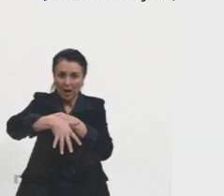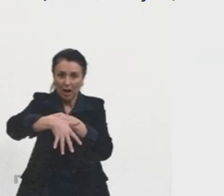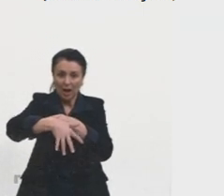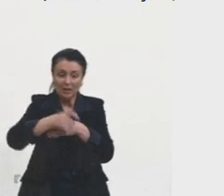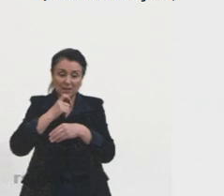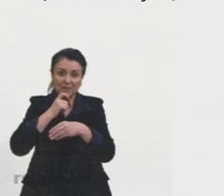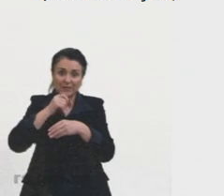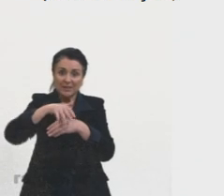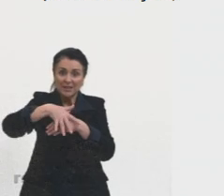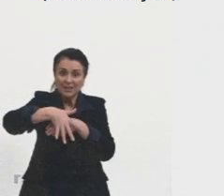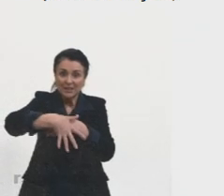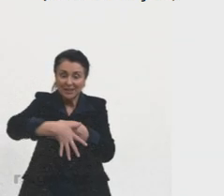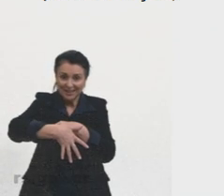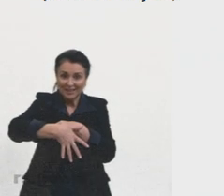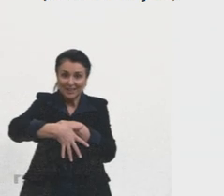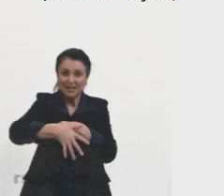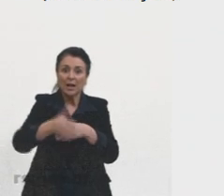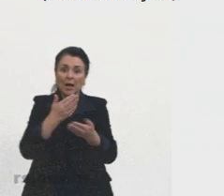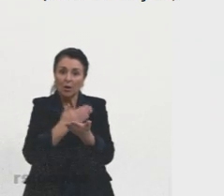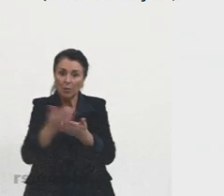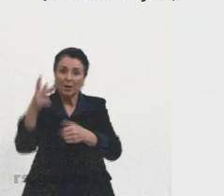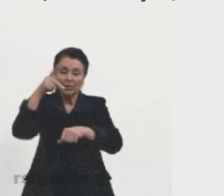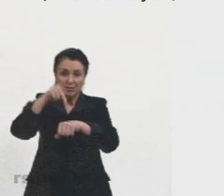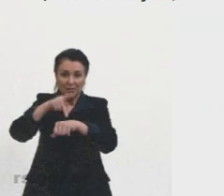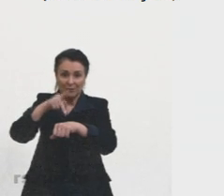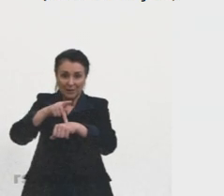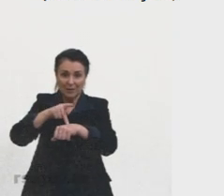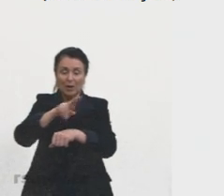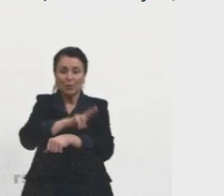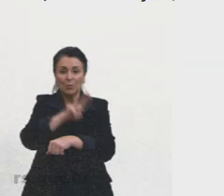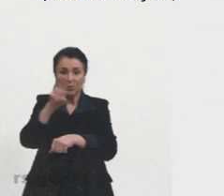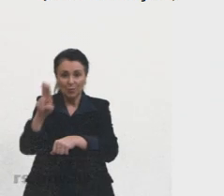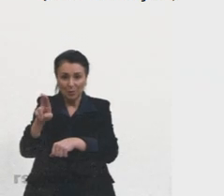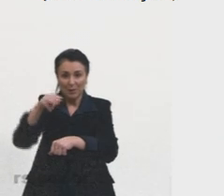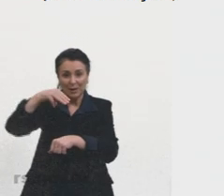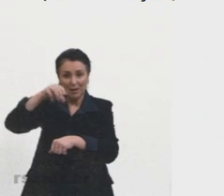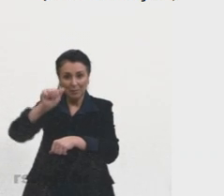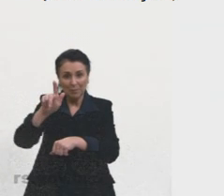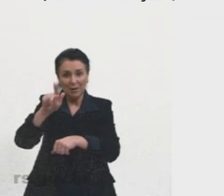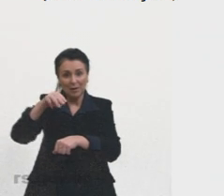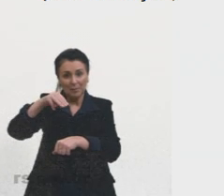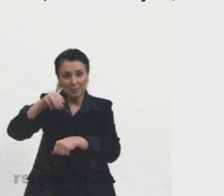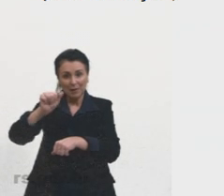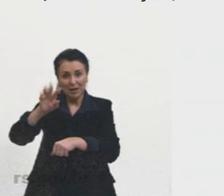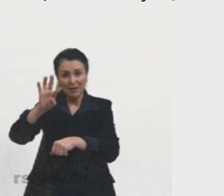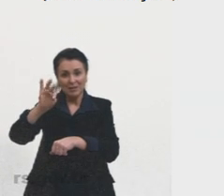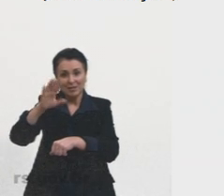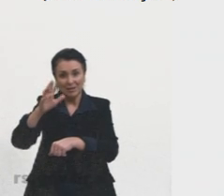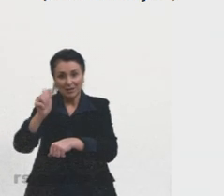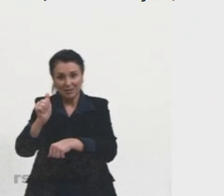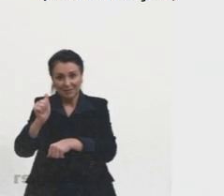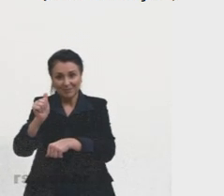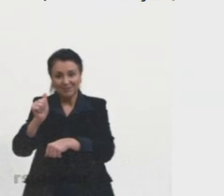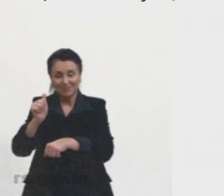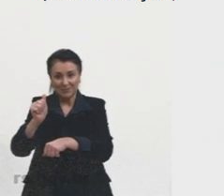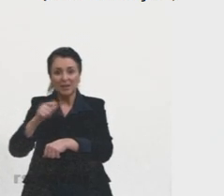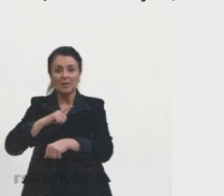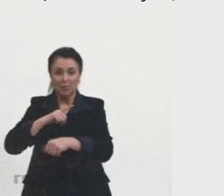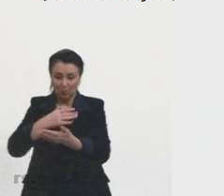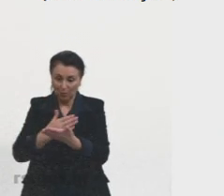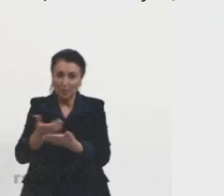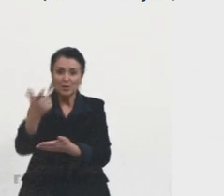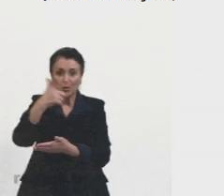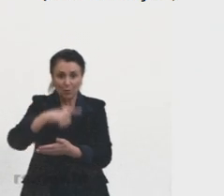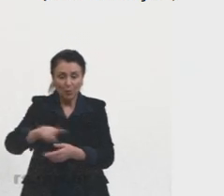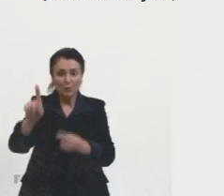superfície a gente vai chamar é no vídeo de rocha ígnea né E se ela ficar ali ela também vai ter uma formação dessa rocha aí